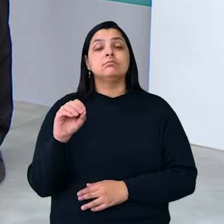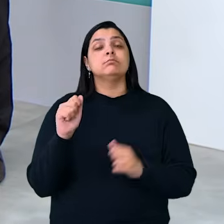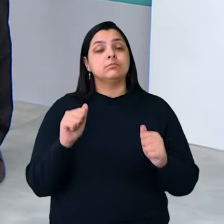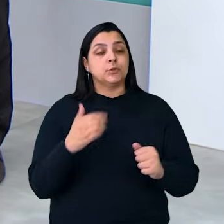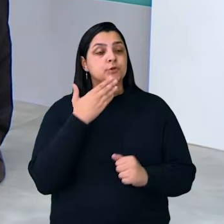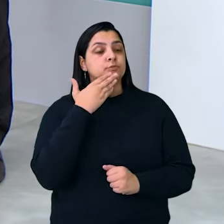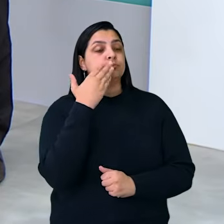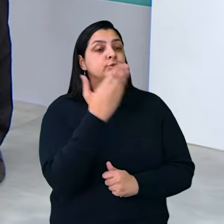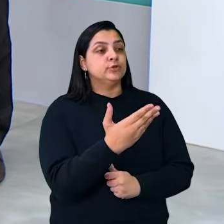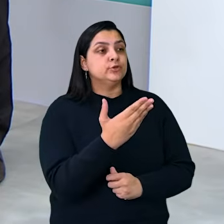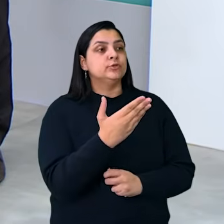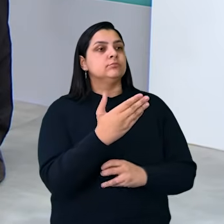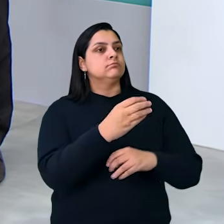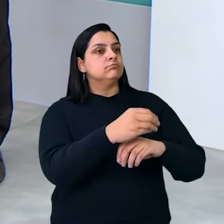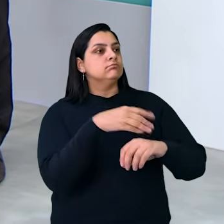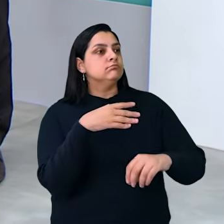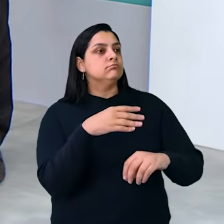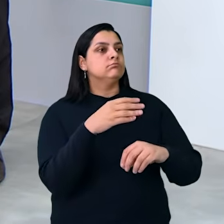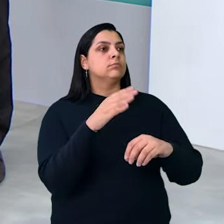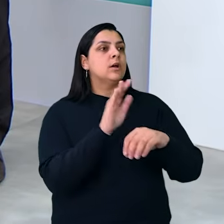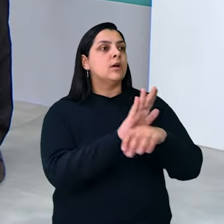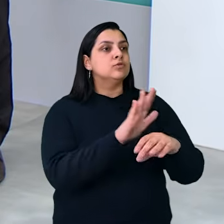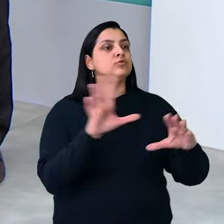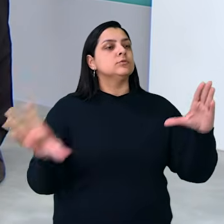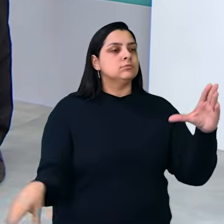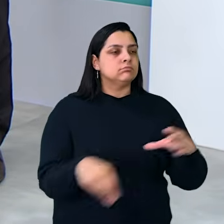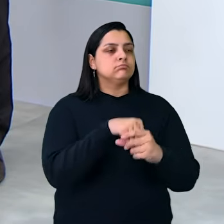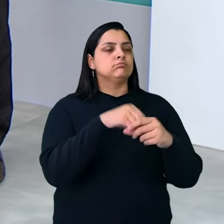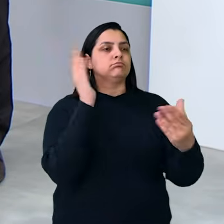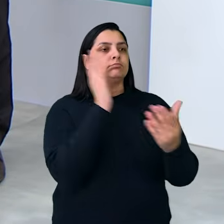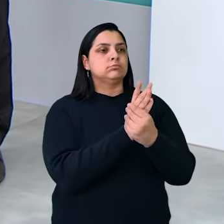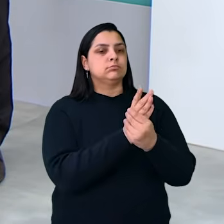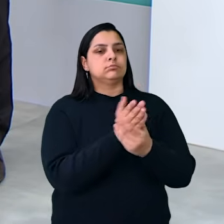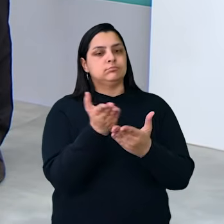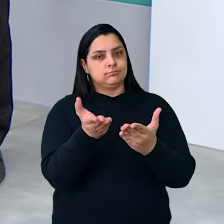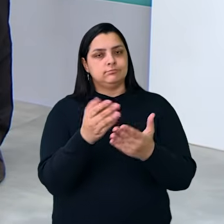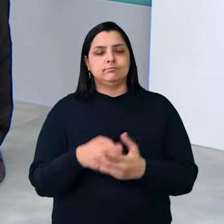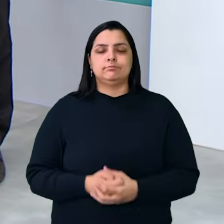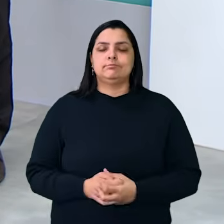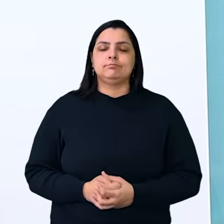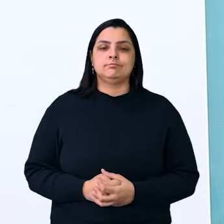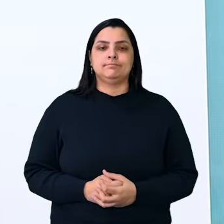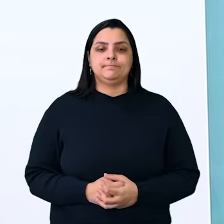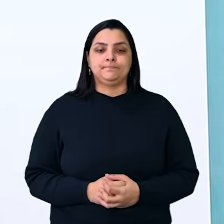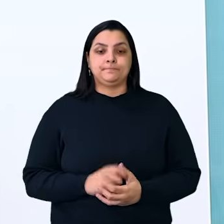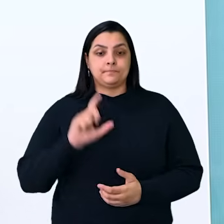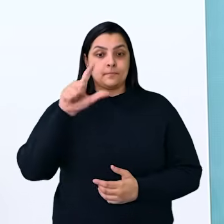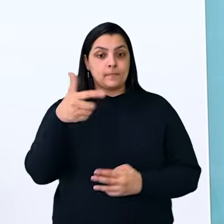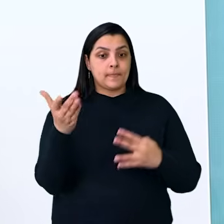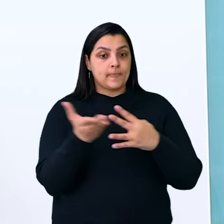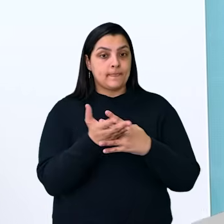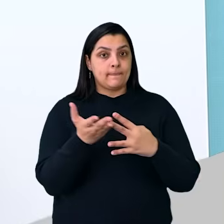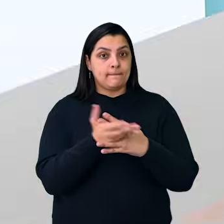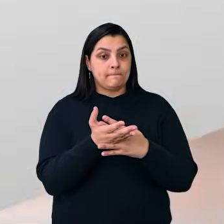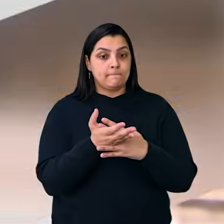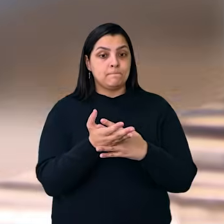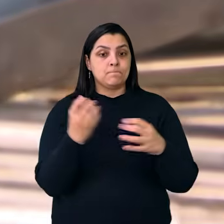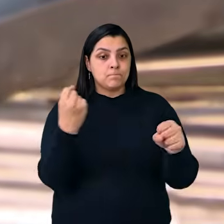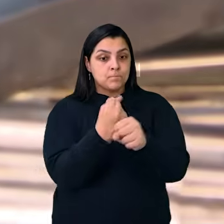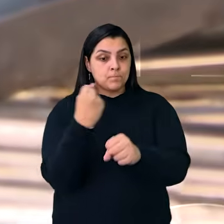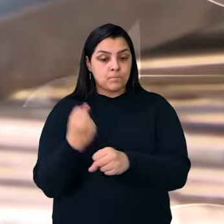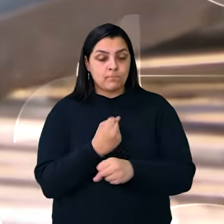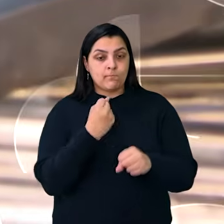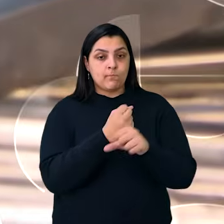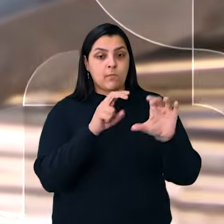pedir à unidade judiciária ou ao TRT local a inclusão do processo na pauta do mutirão. Depois do intervalo, um mestre